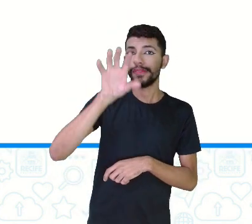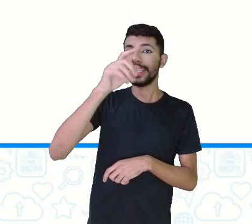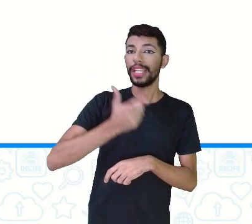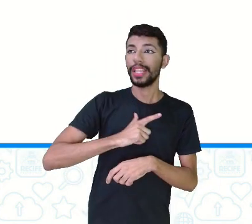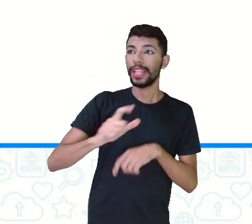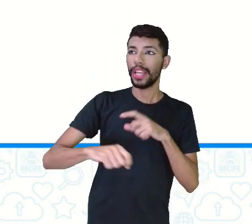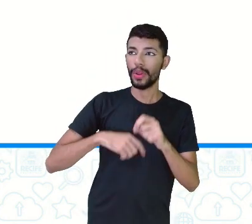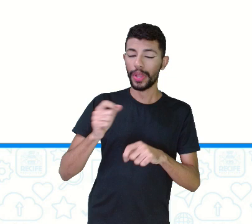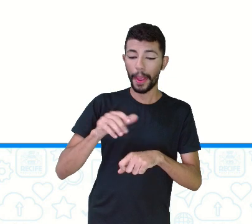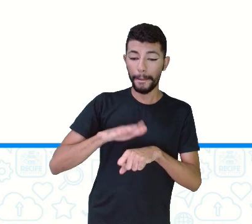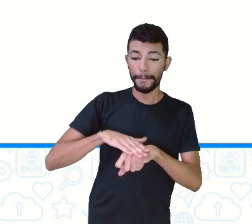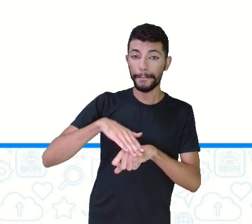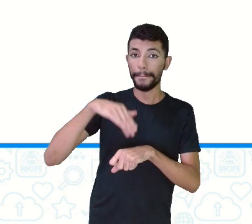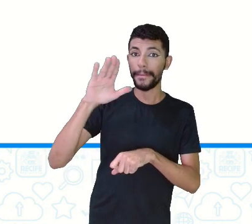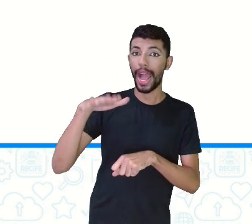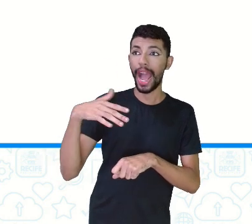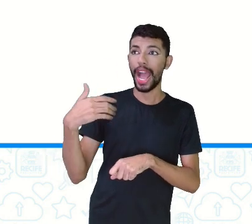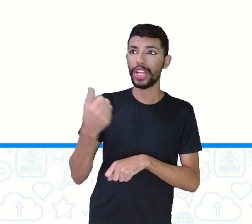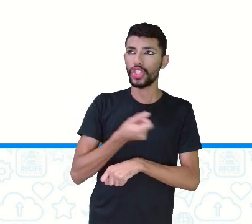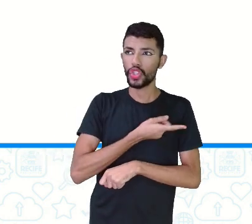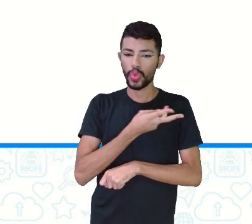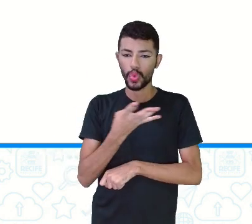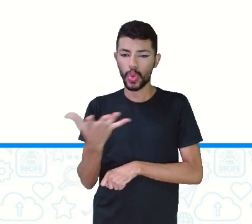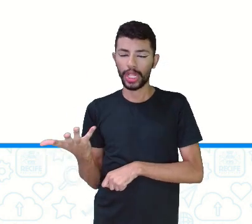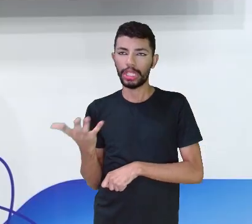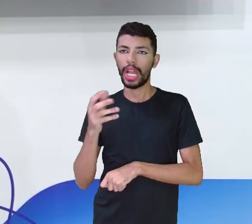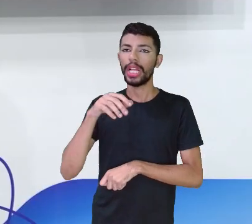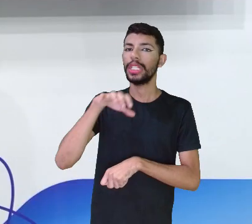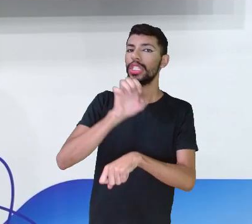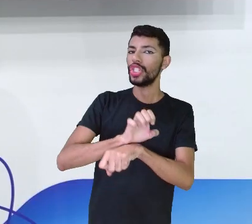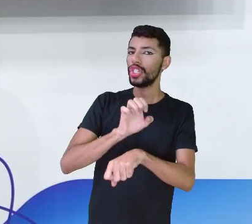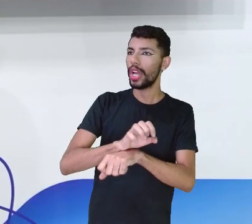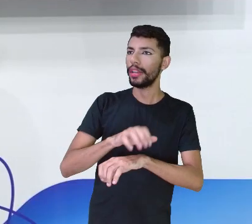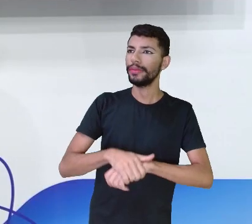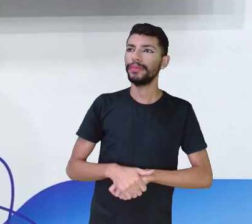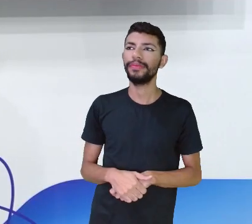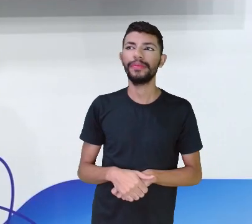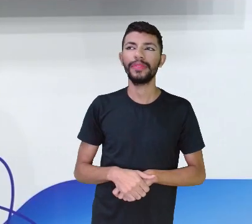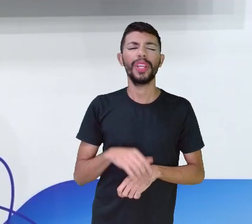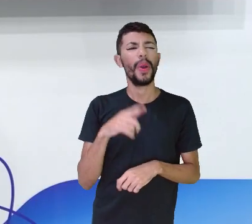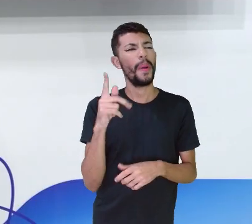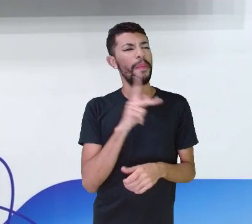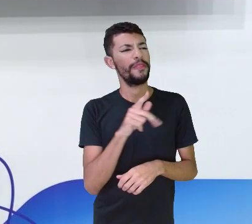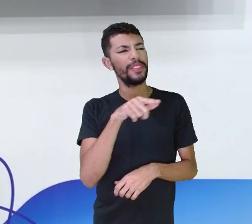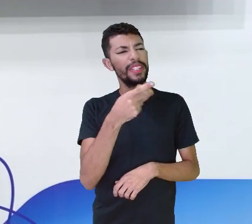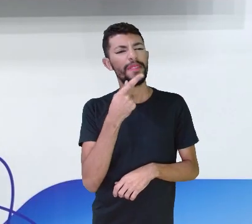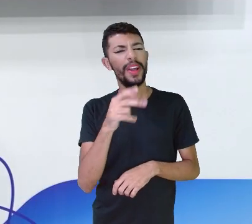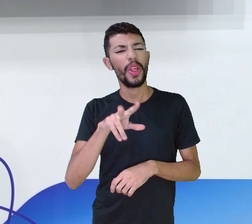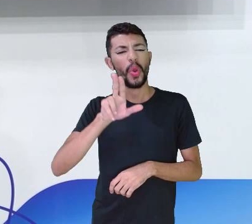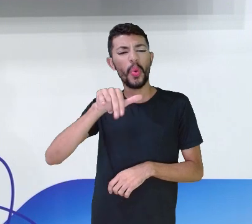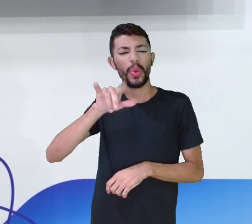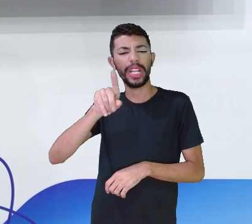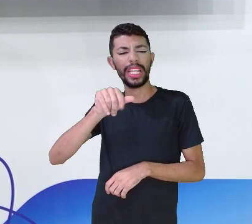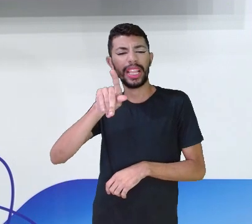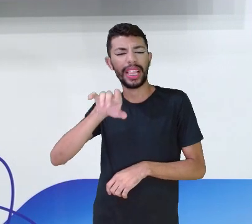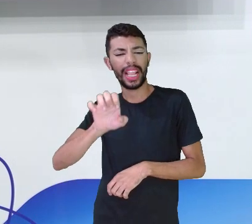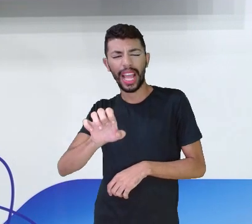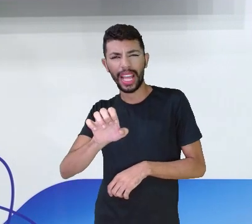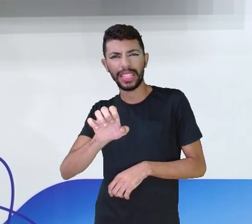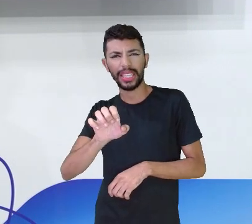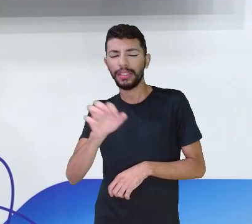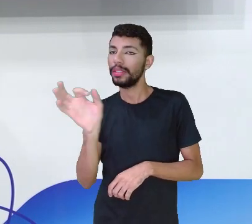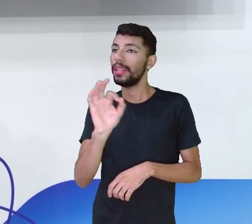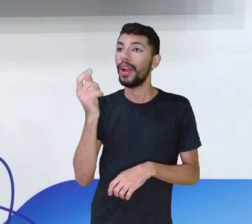de unidade federativa. Oxe, professora, a senhora falou estado, a senhora está se confundindo. É não,